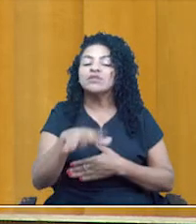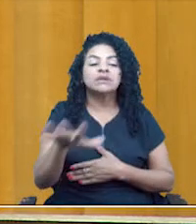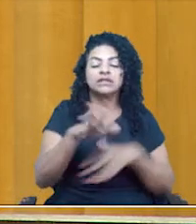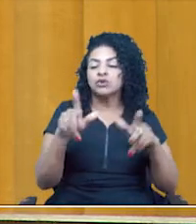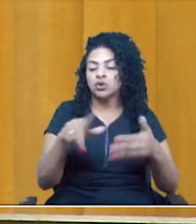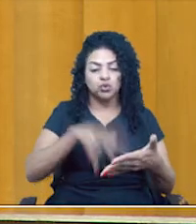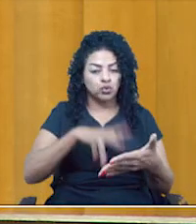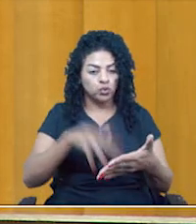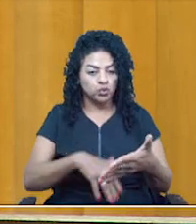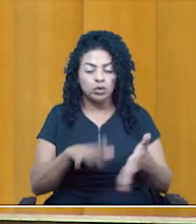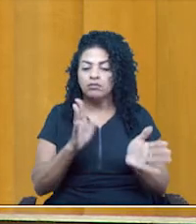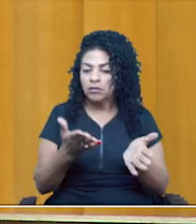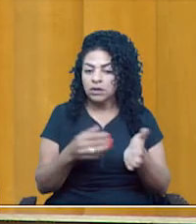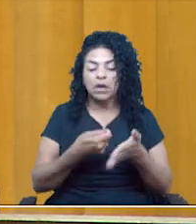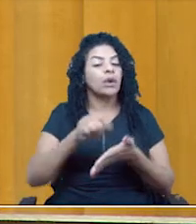2023.